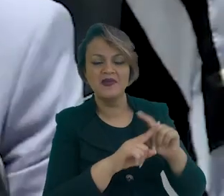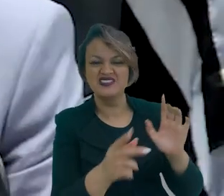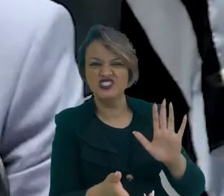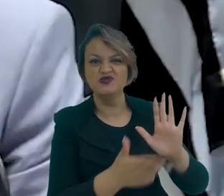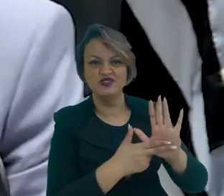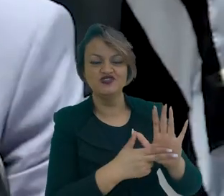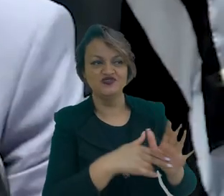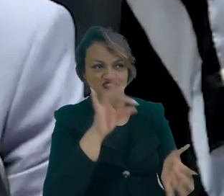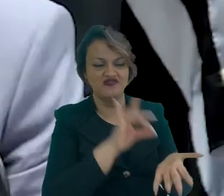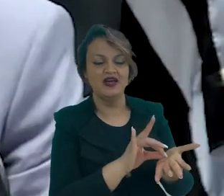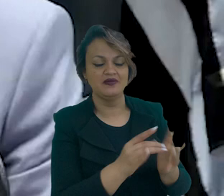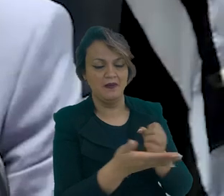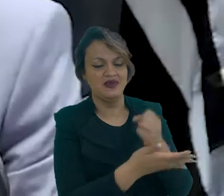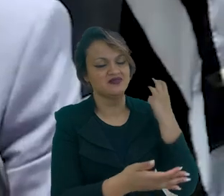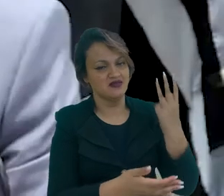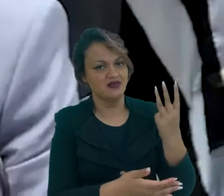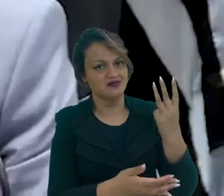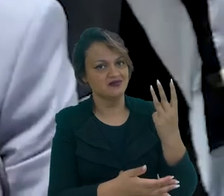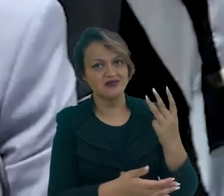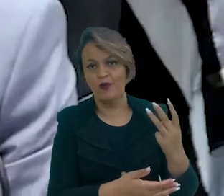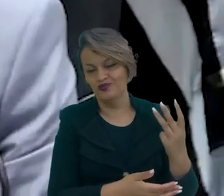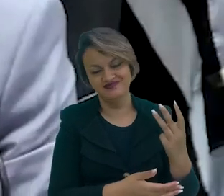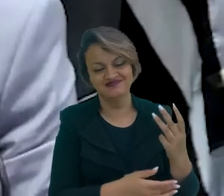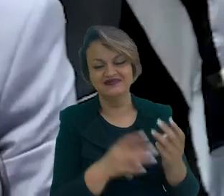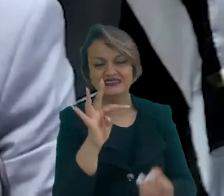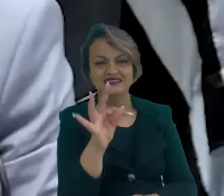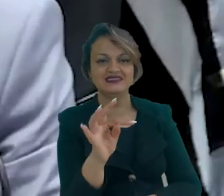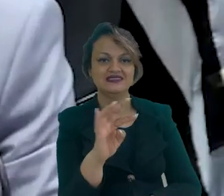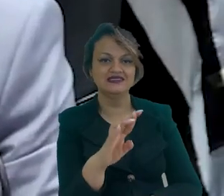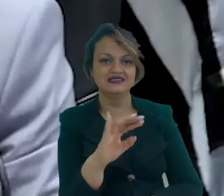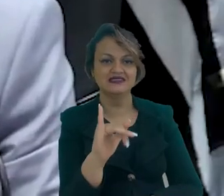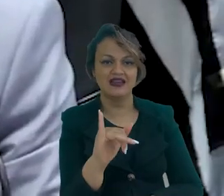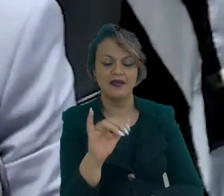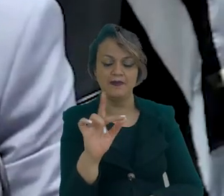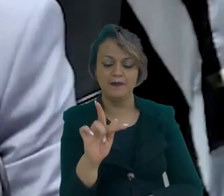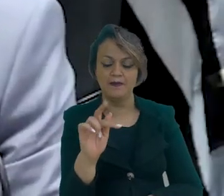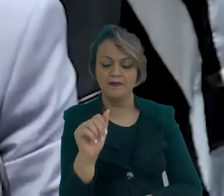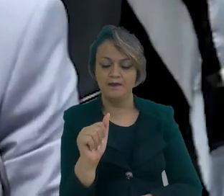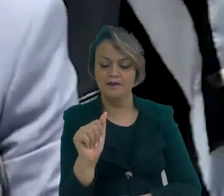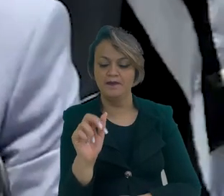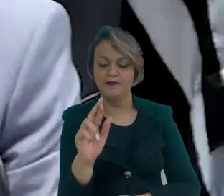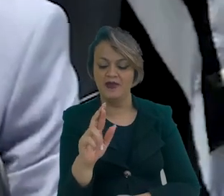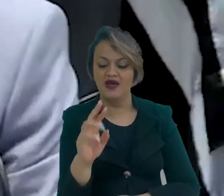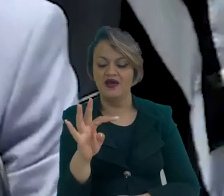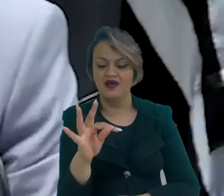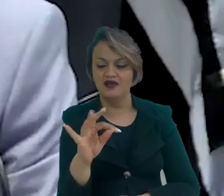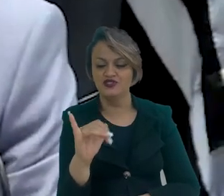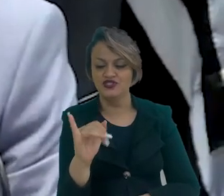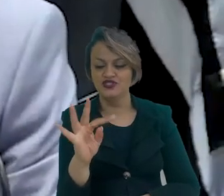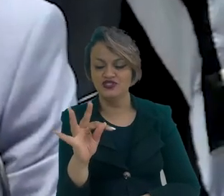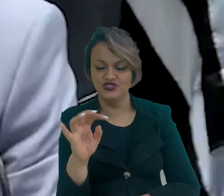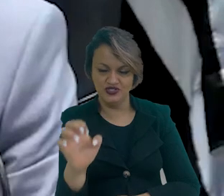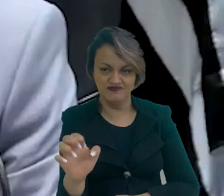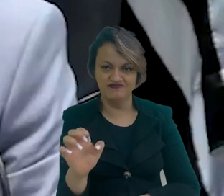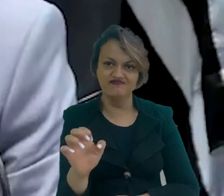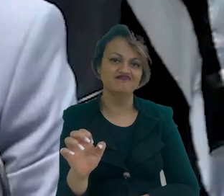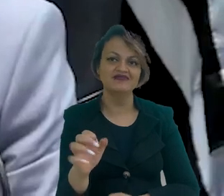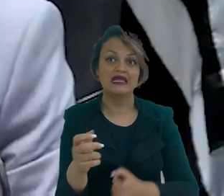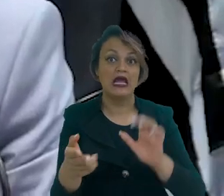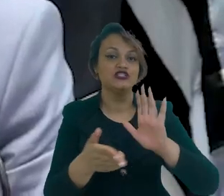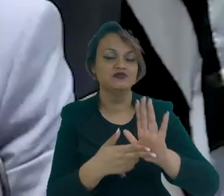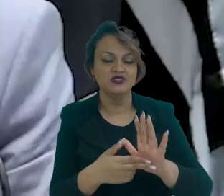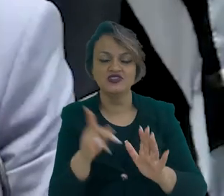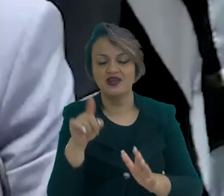o modelo tripartite sem querer sem querer dizer tal e de certa maneira teriam assumido uma